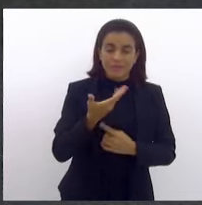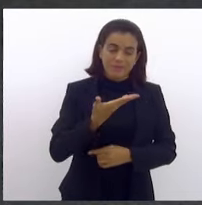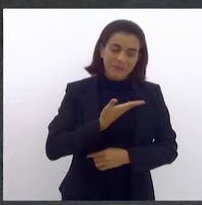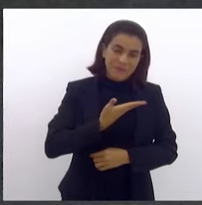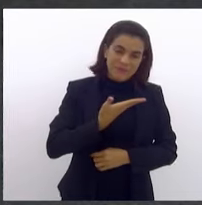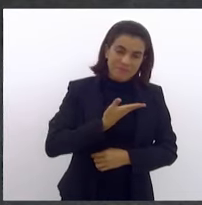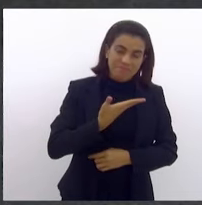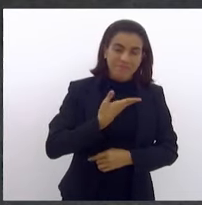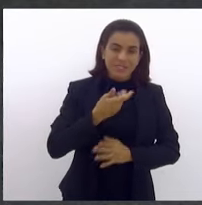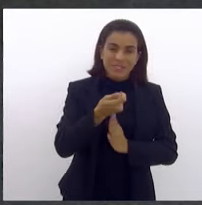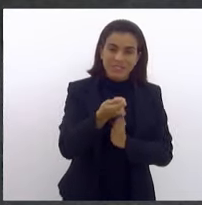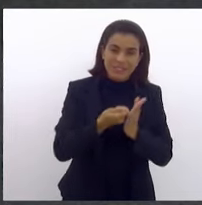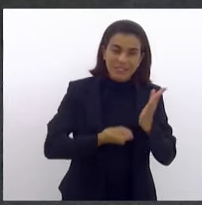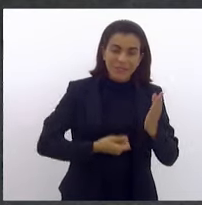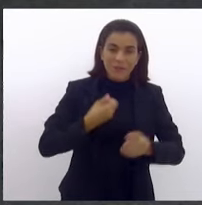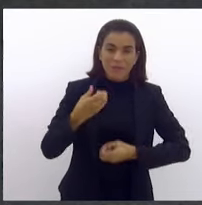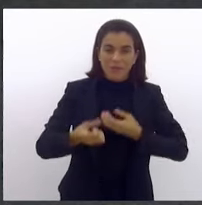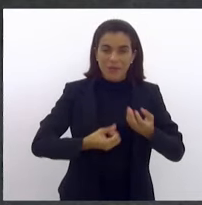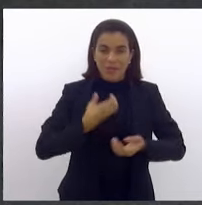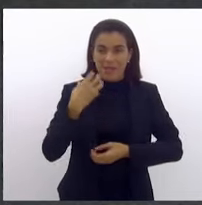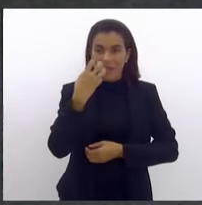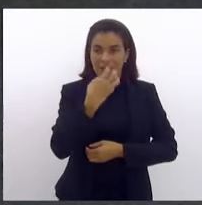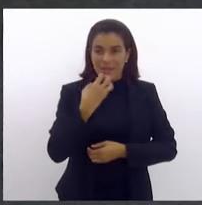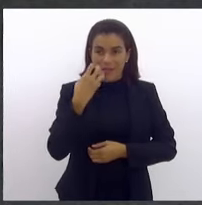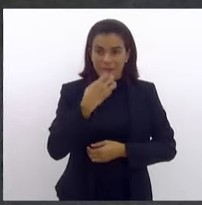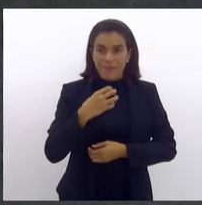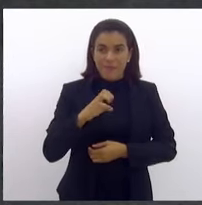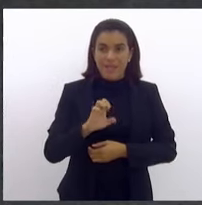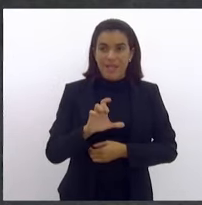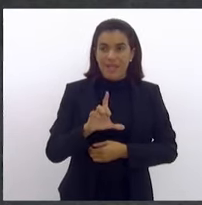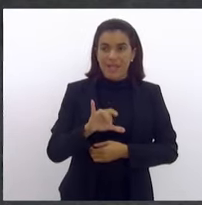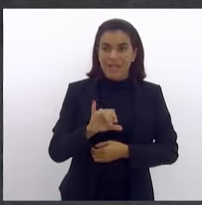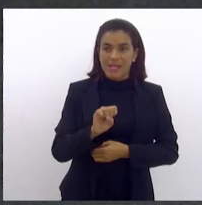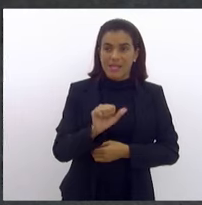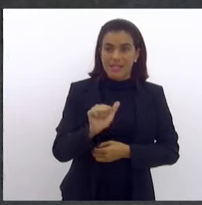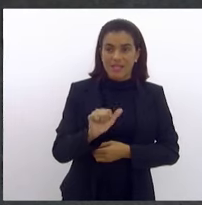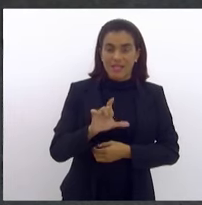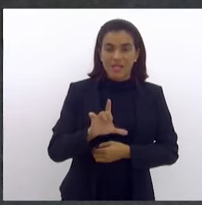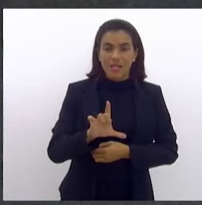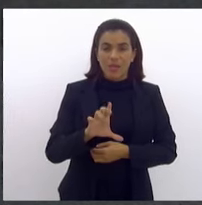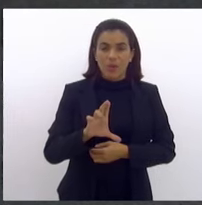amiga, escritora, poeta, cantora, Elisa Lucinda, que também